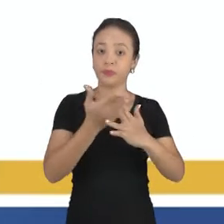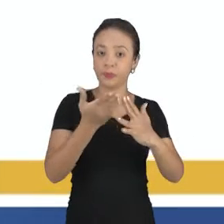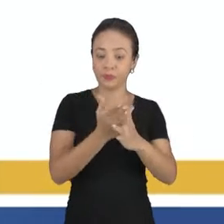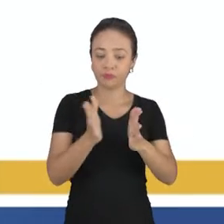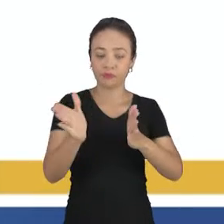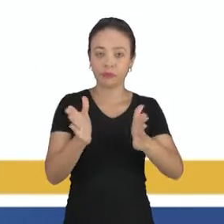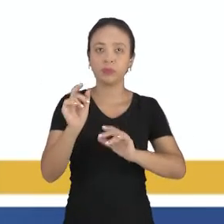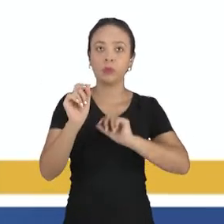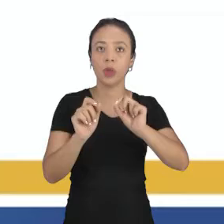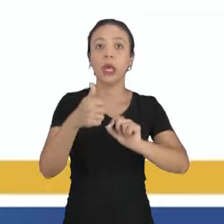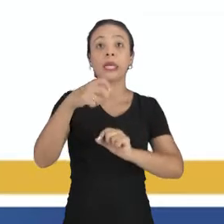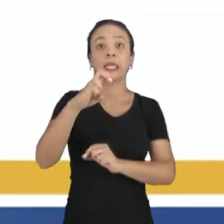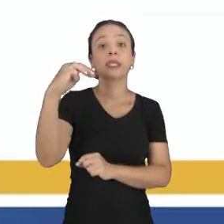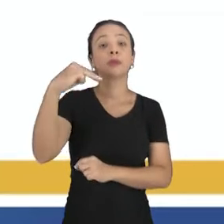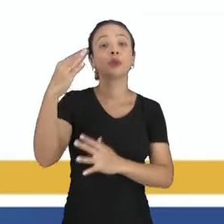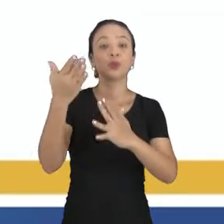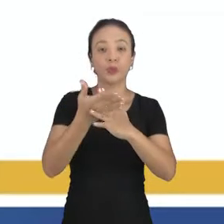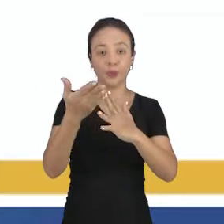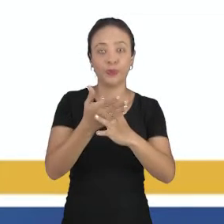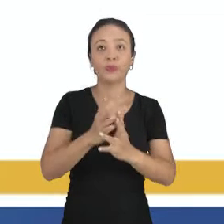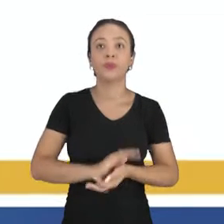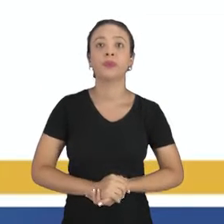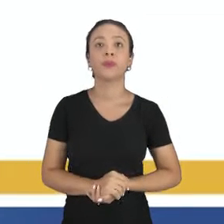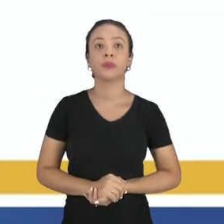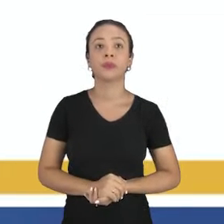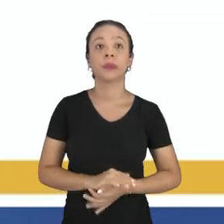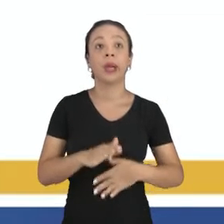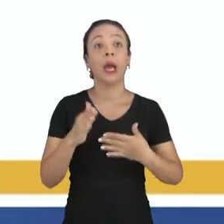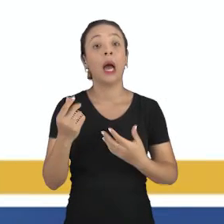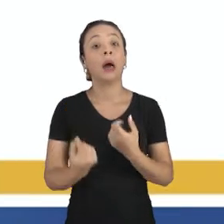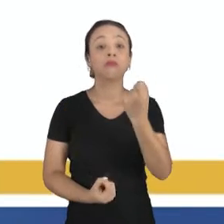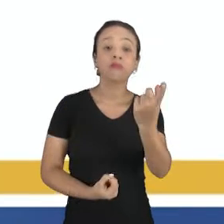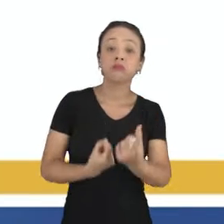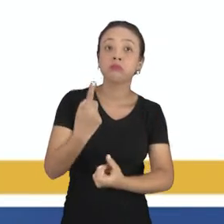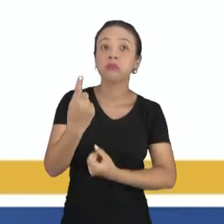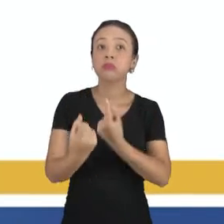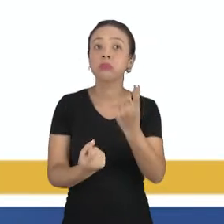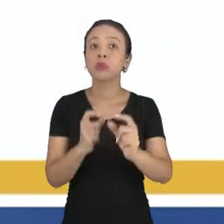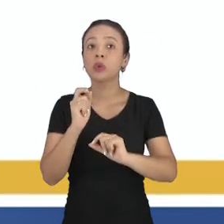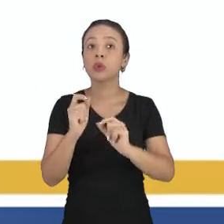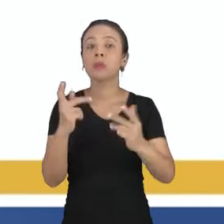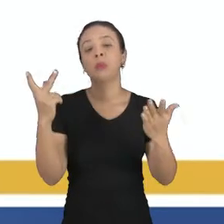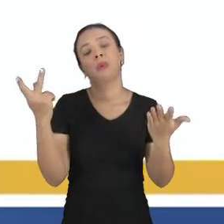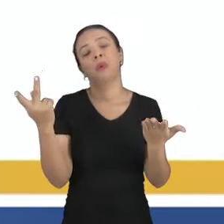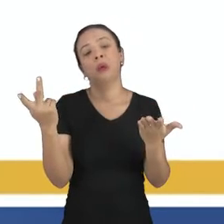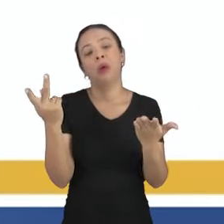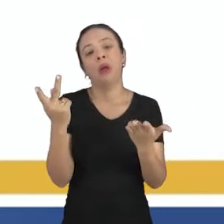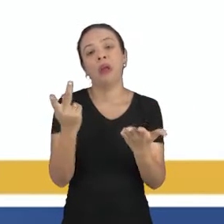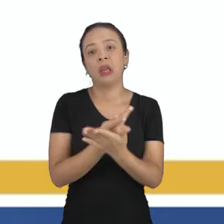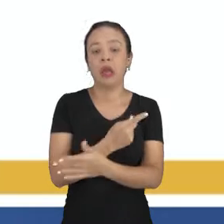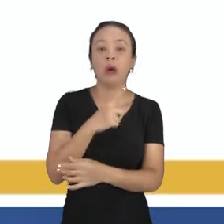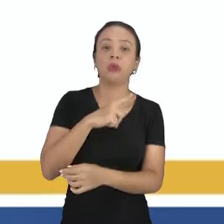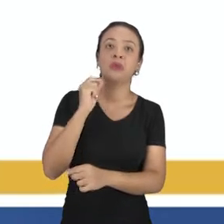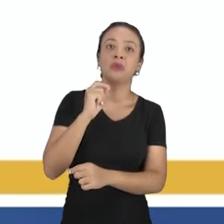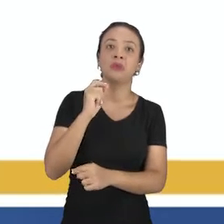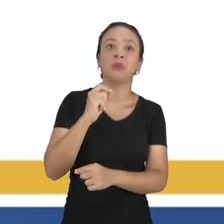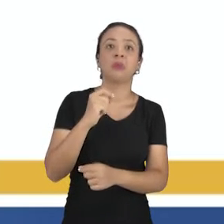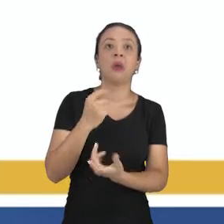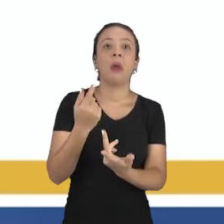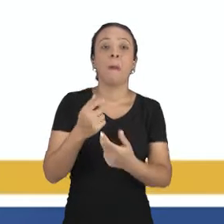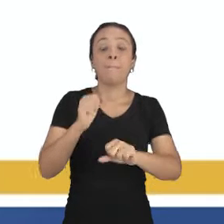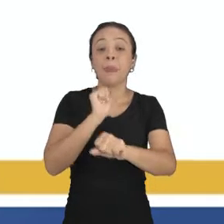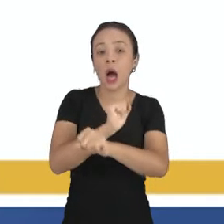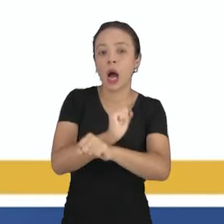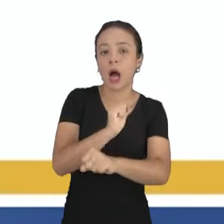cada tempo é de 15 minutos eventualmente por ocasião de paralizações